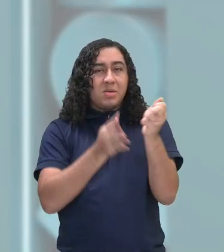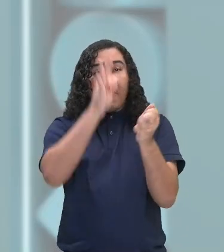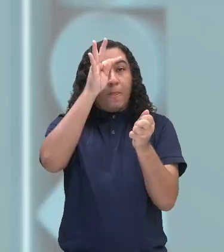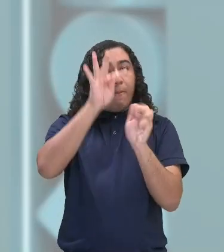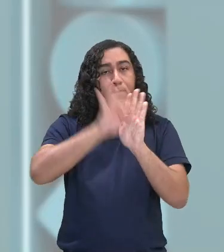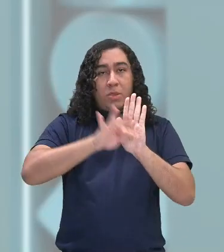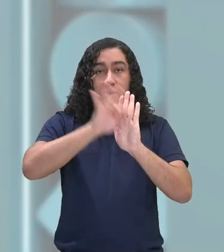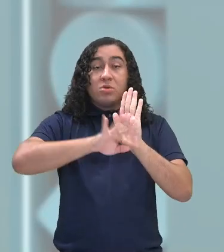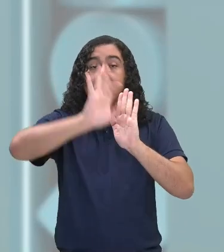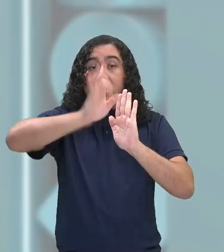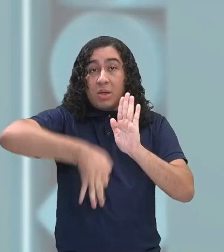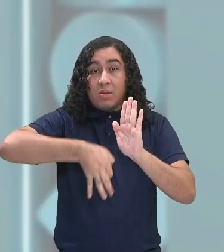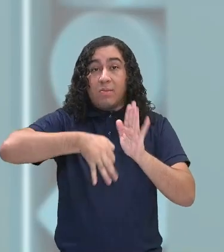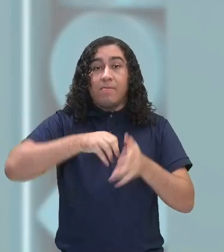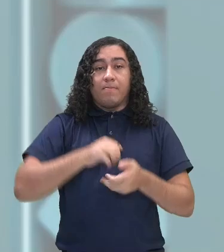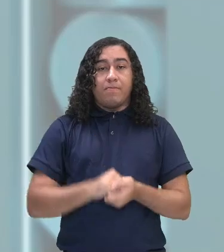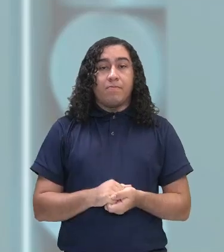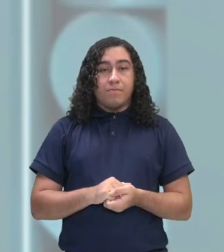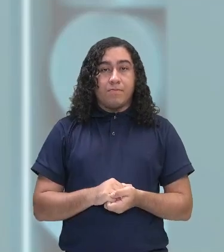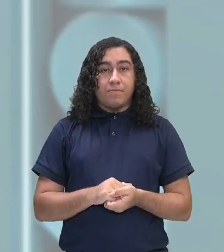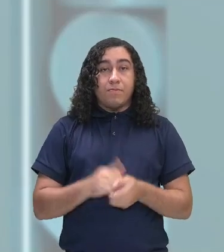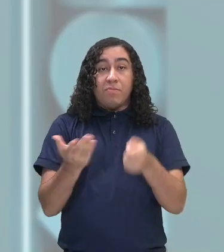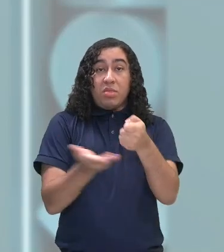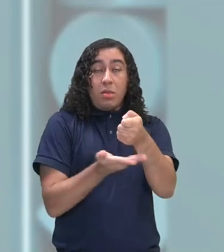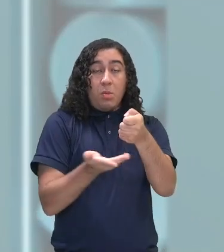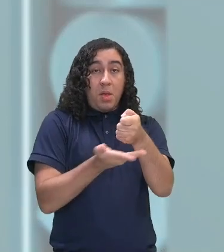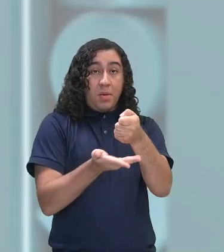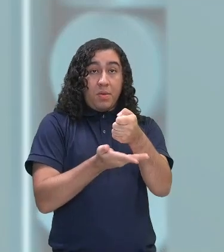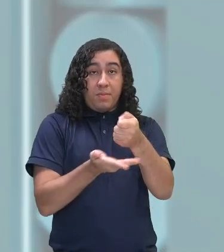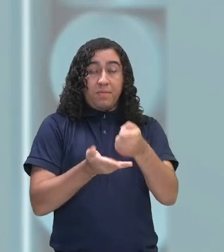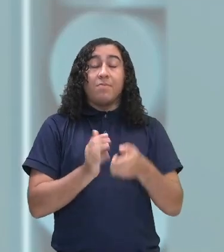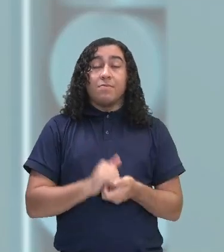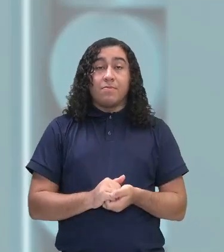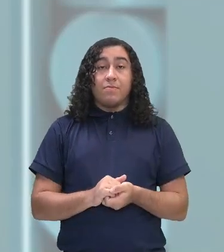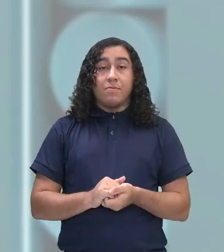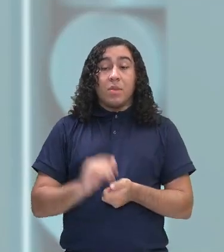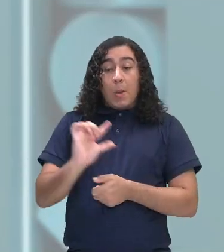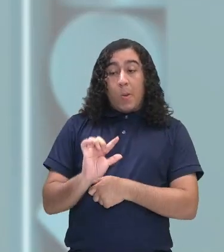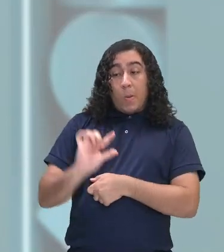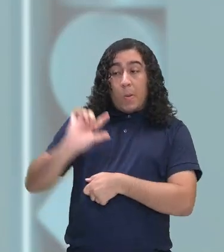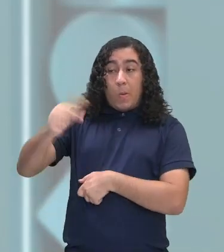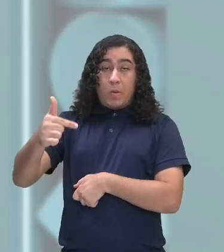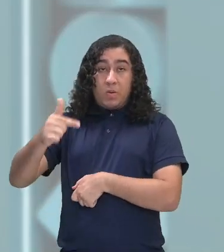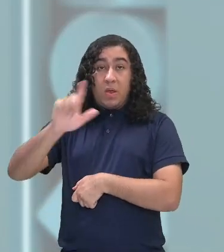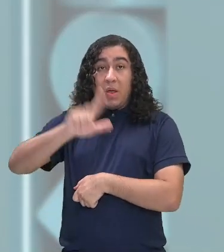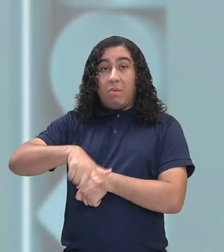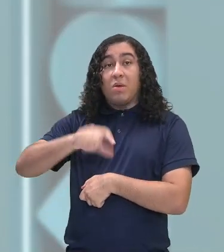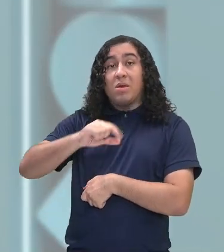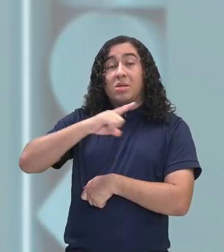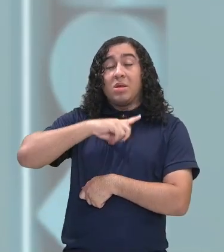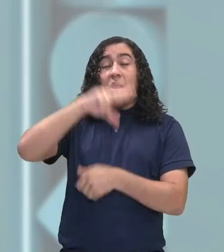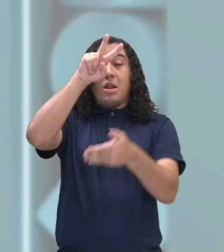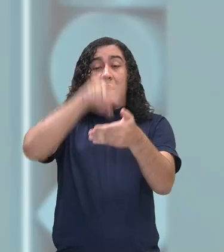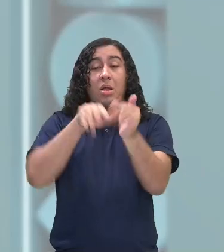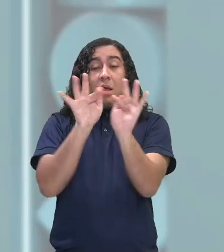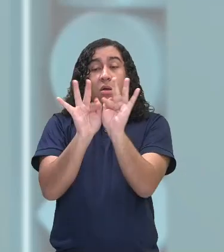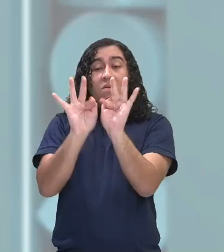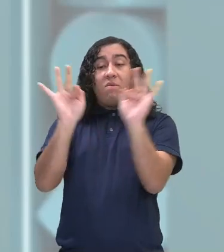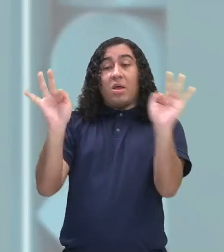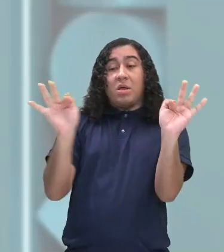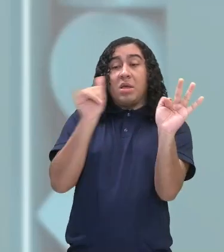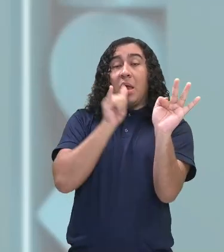margem do texto, né? Na superfície do texto. Outra coisa é você ler algo como ela